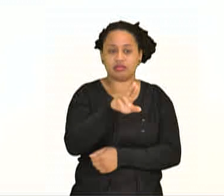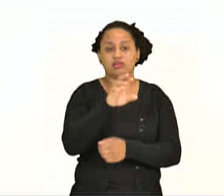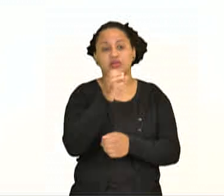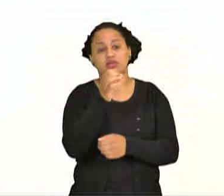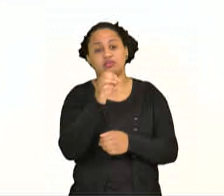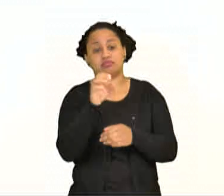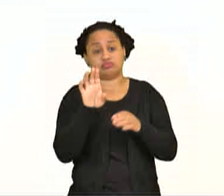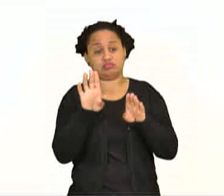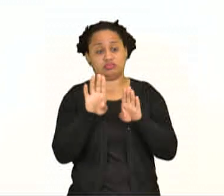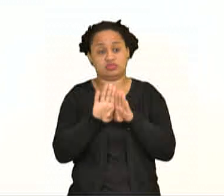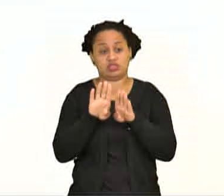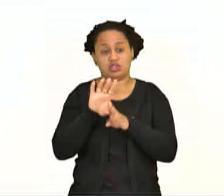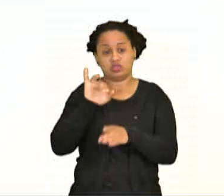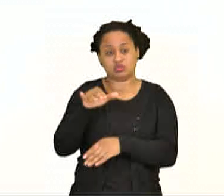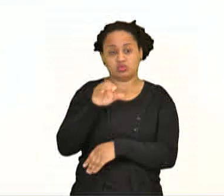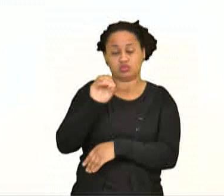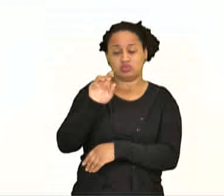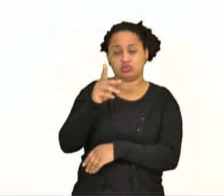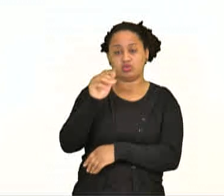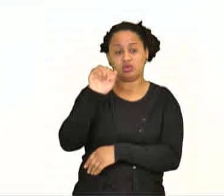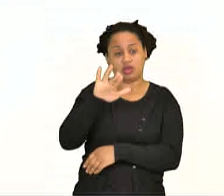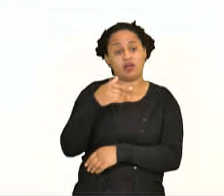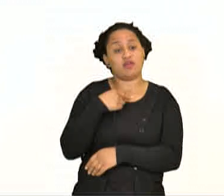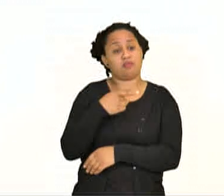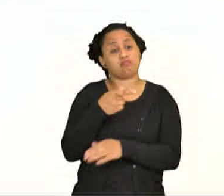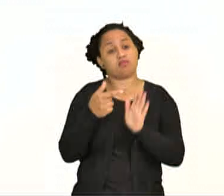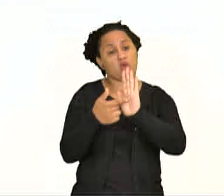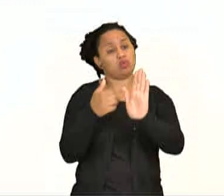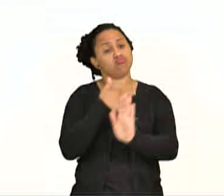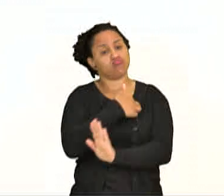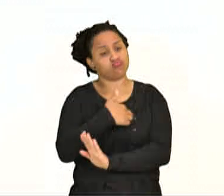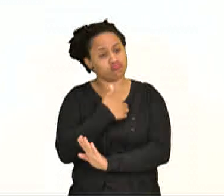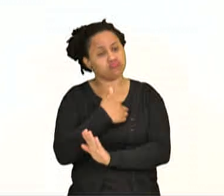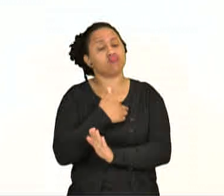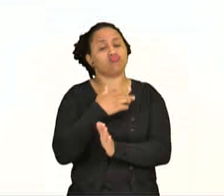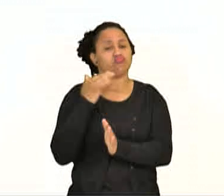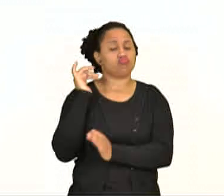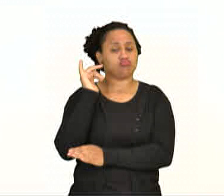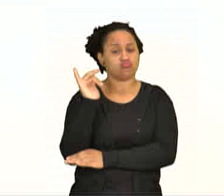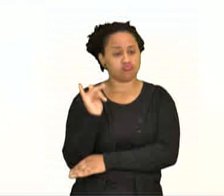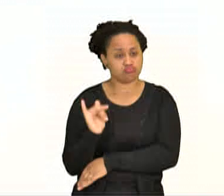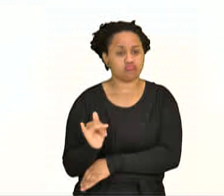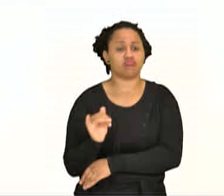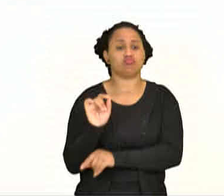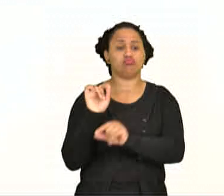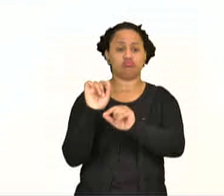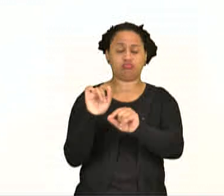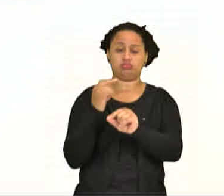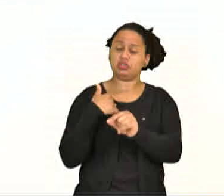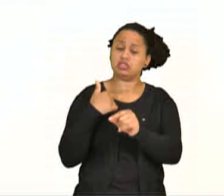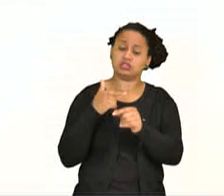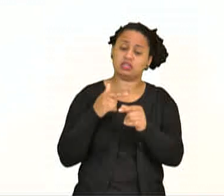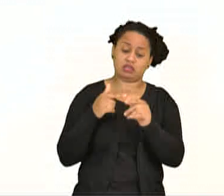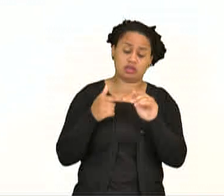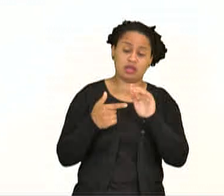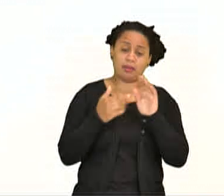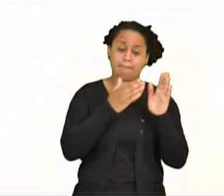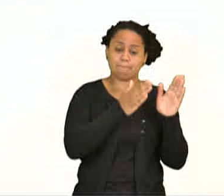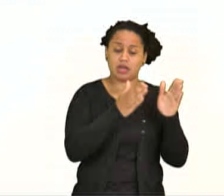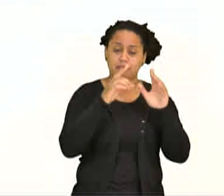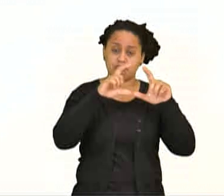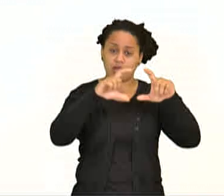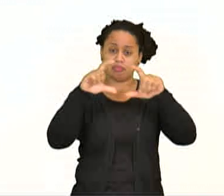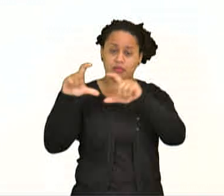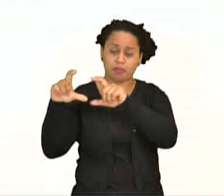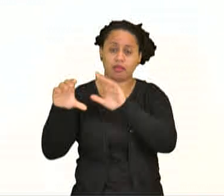Van Gogh, é considerado um romance epistolar, ou seja, trata-se de uma narrativa cujos capítulos são